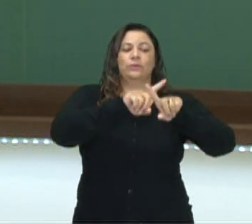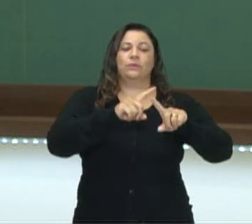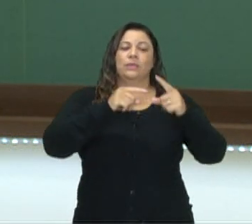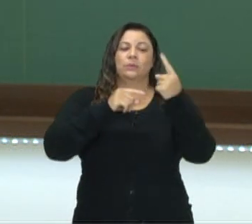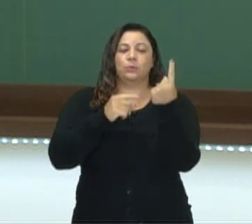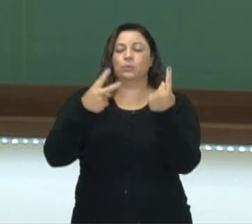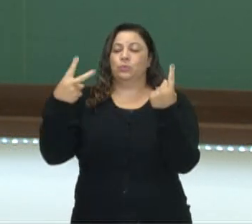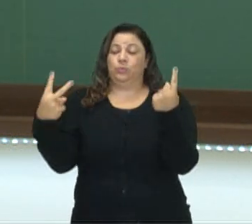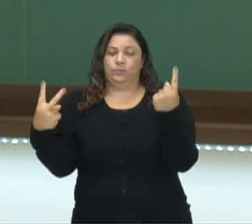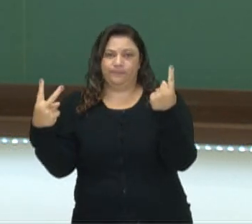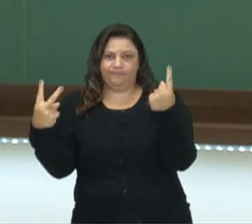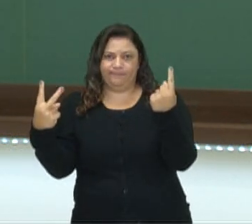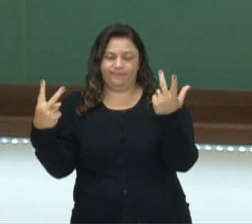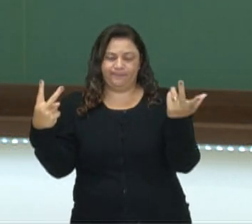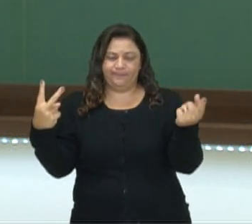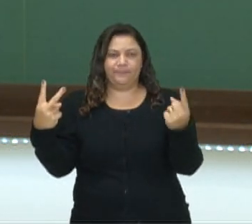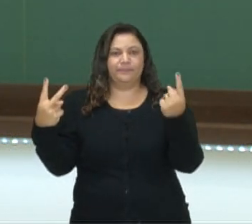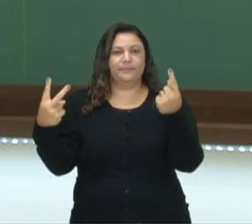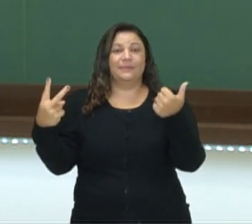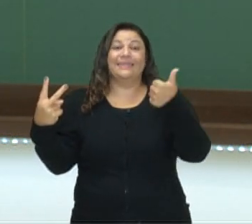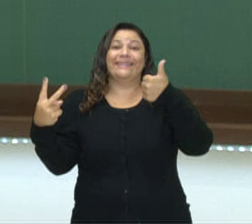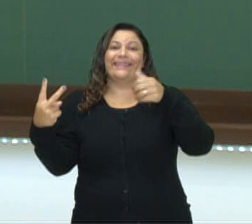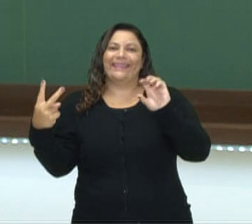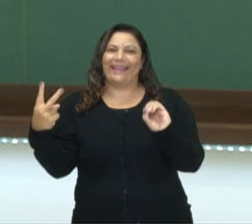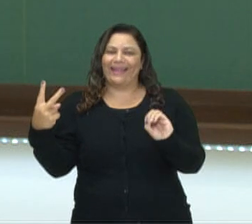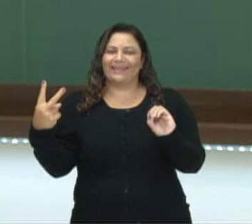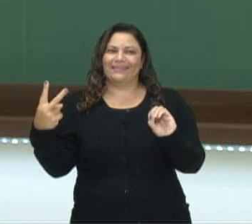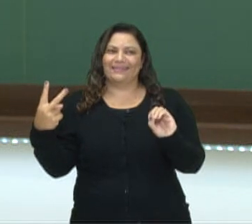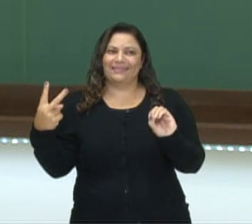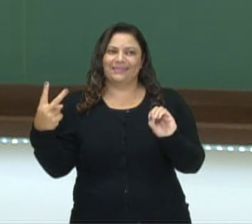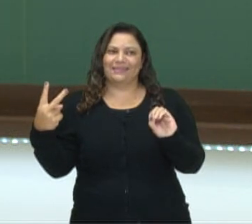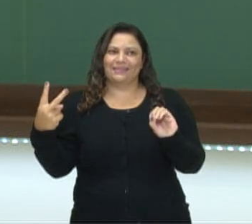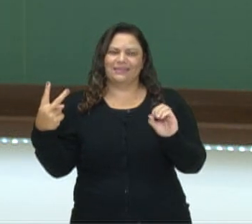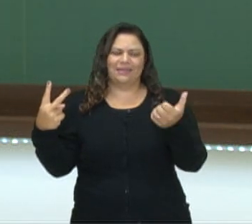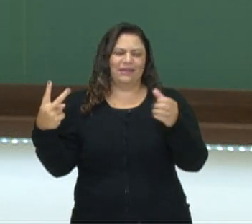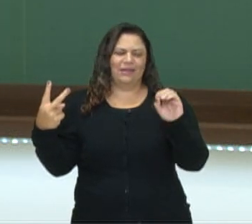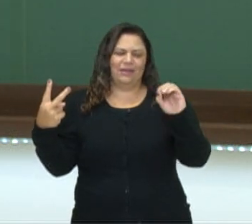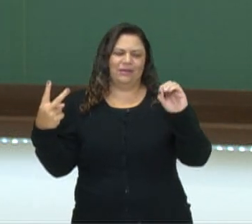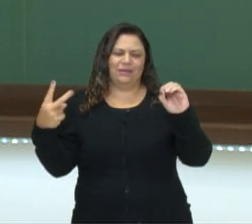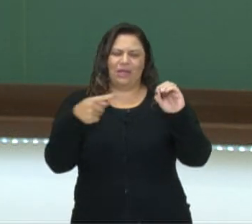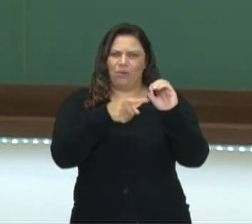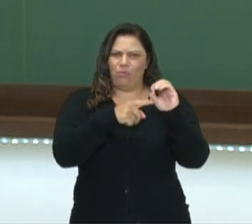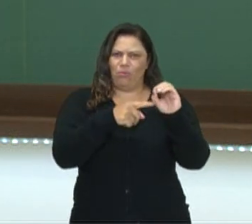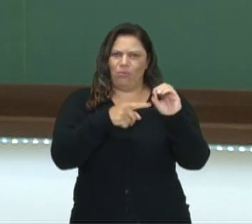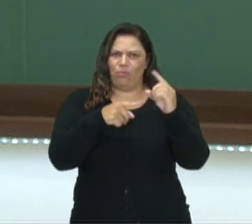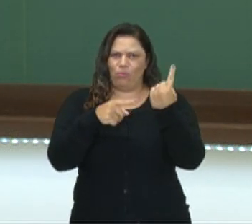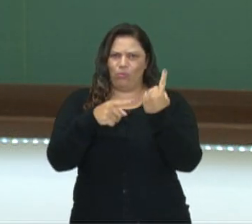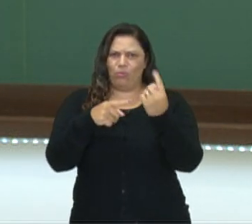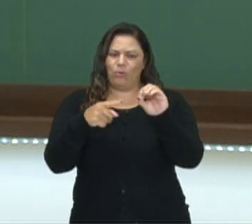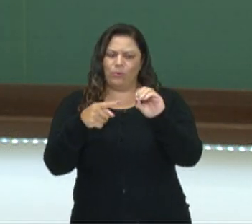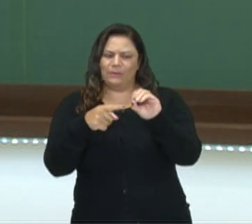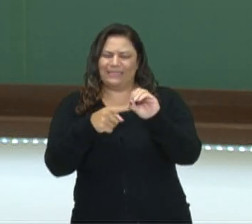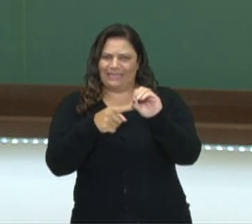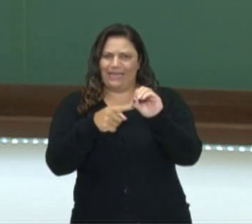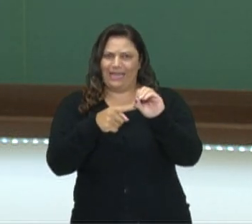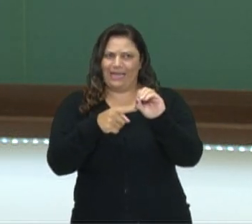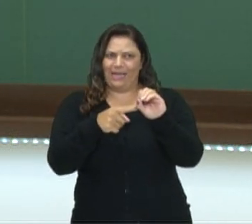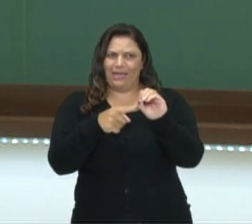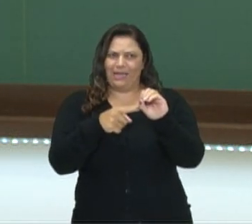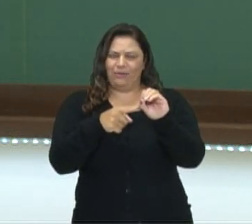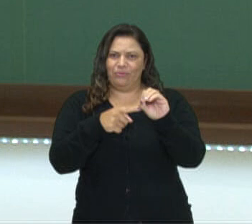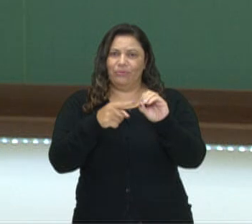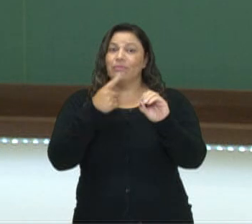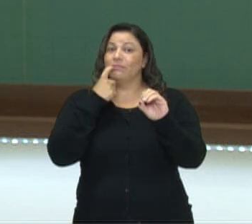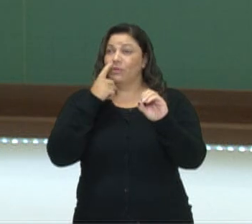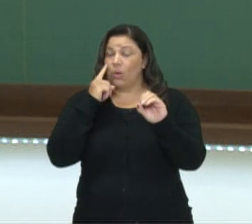deu 2. 2 vezes 10, não é o 10, não é o 1 com final 0? Não é o algarismo 1 com o